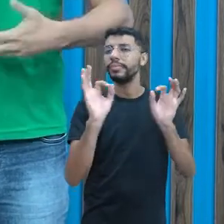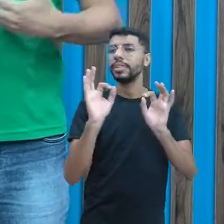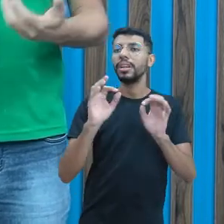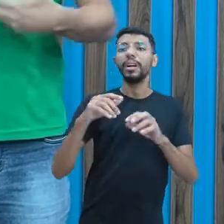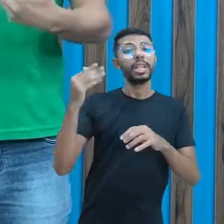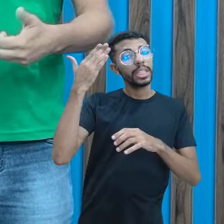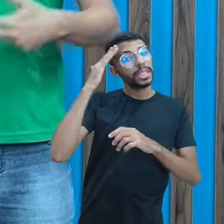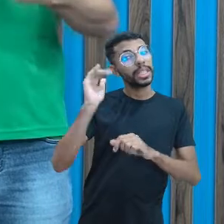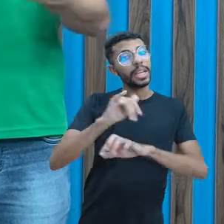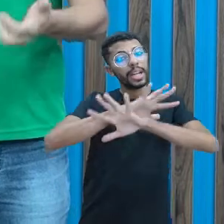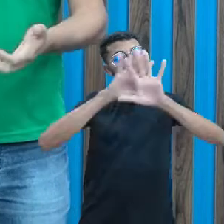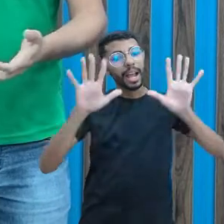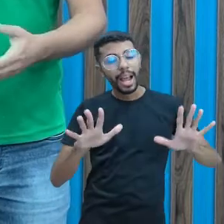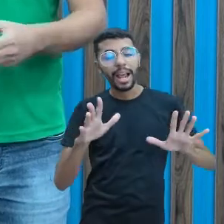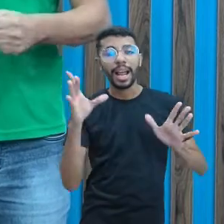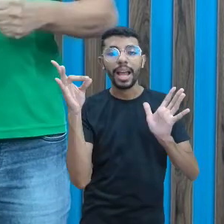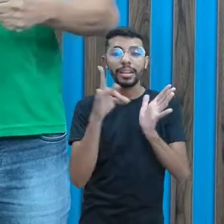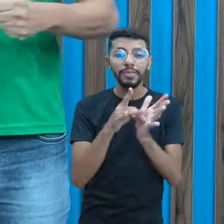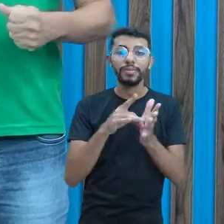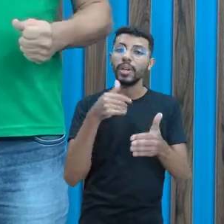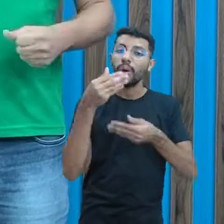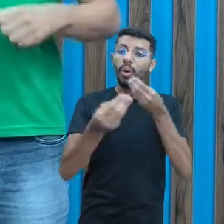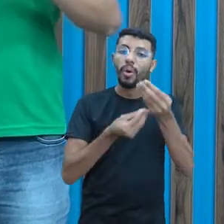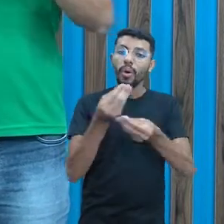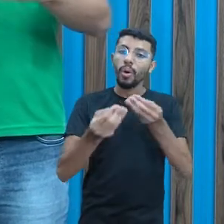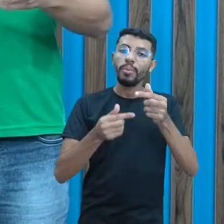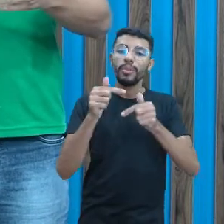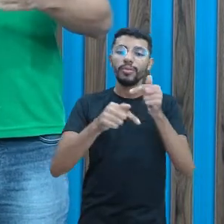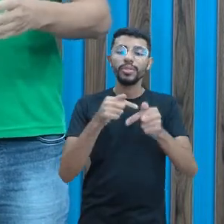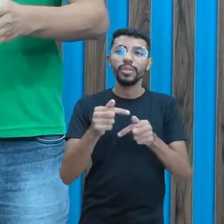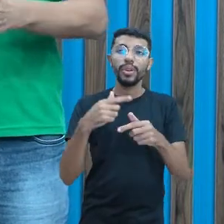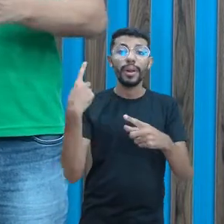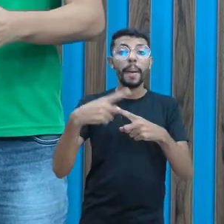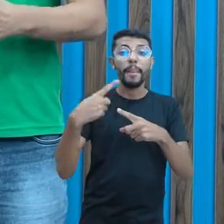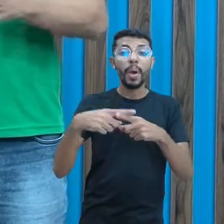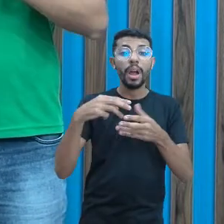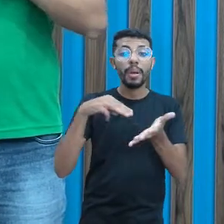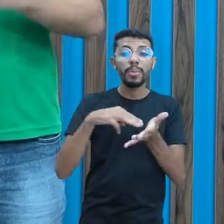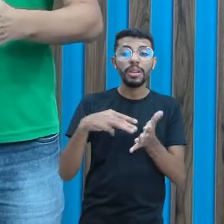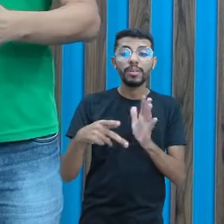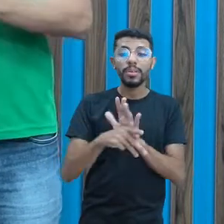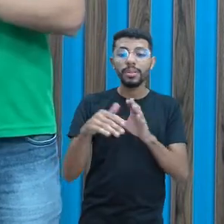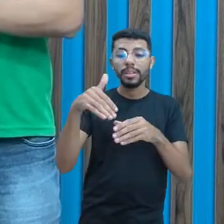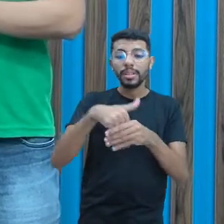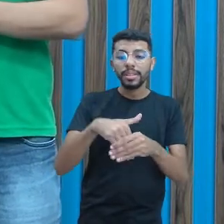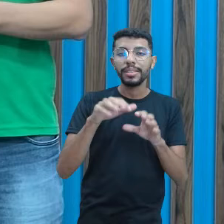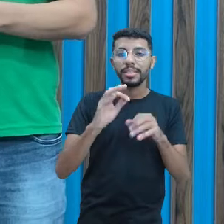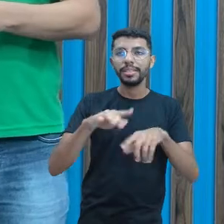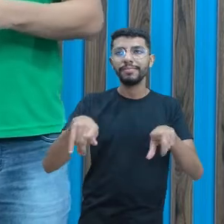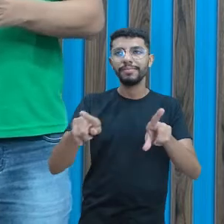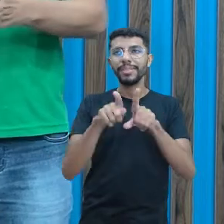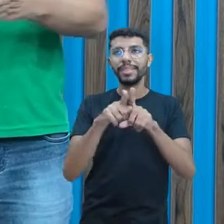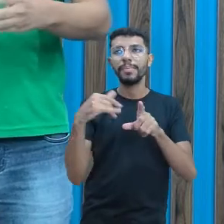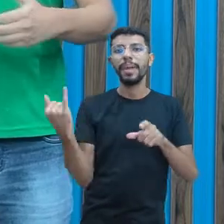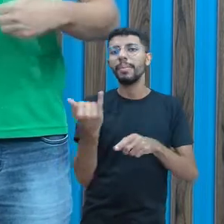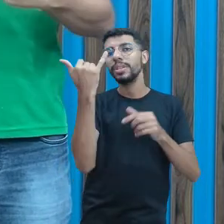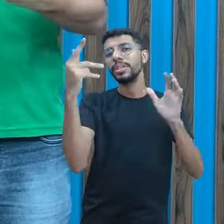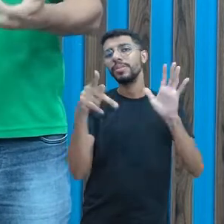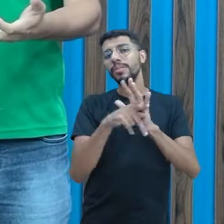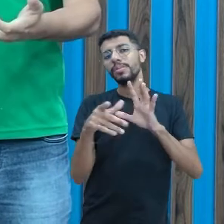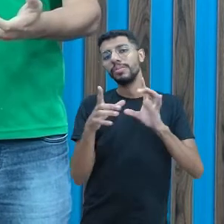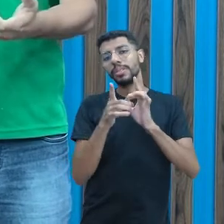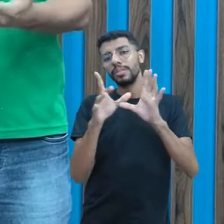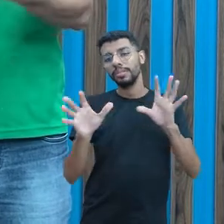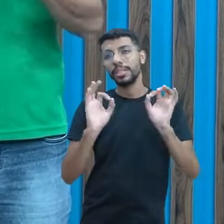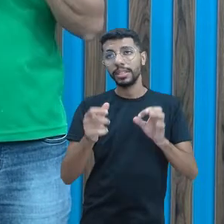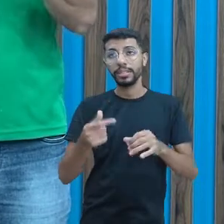entender bem como funciona, por que funciona, né, as eleições e a sua importância para a democracia. Então, eleger os